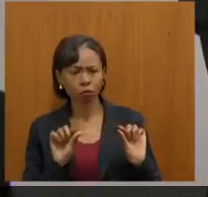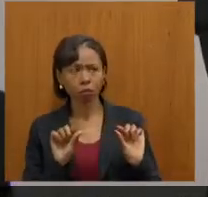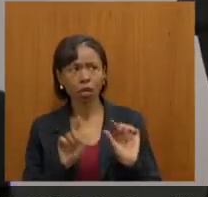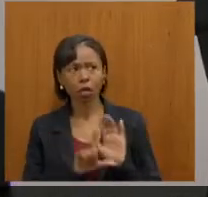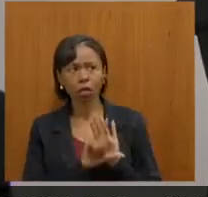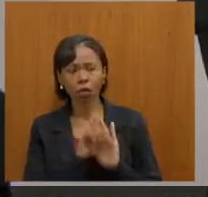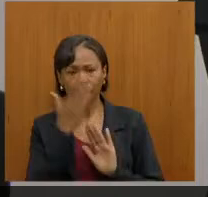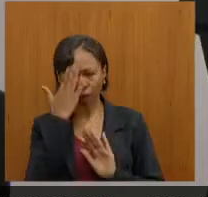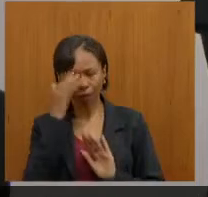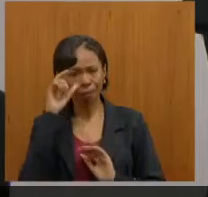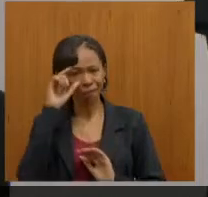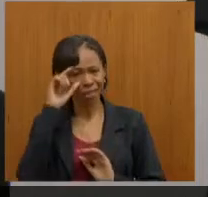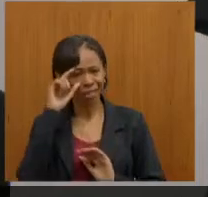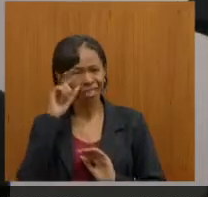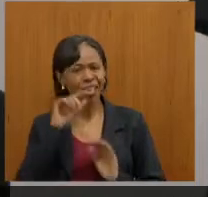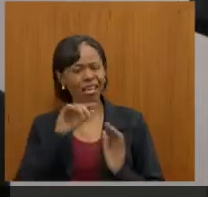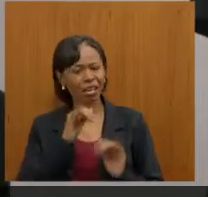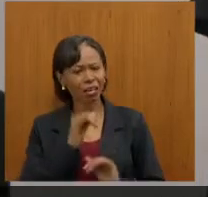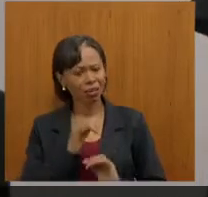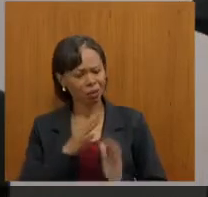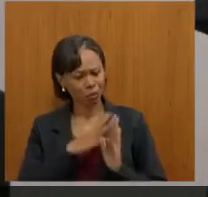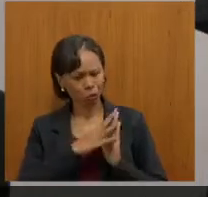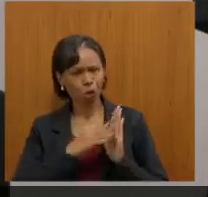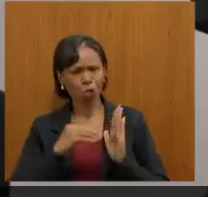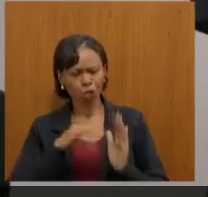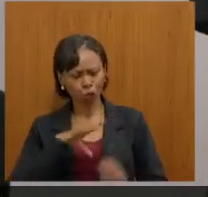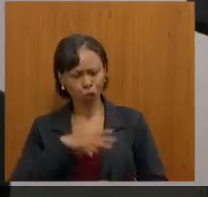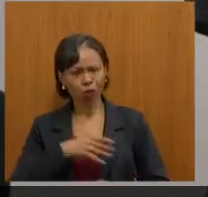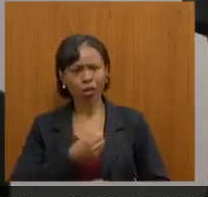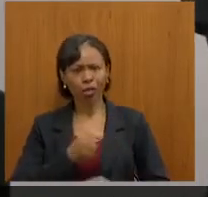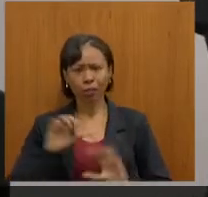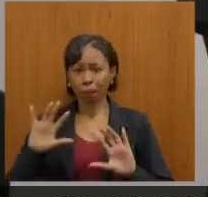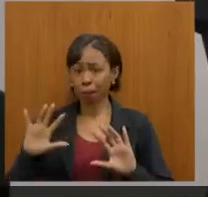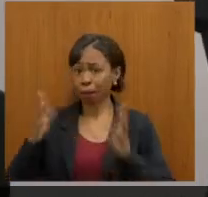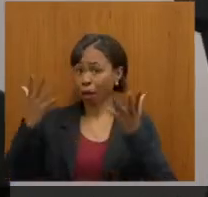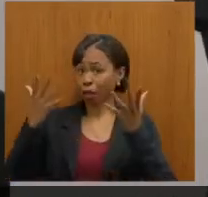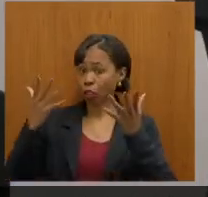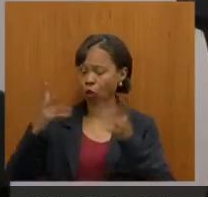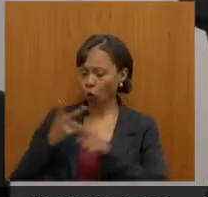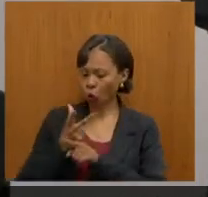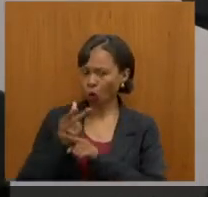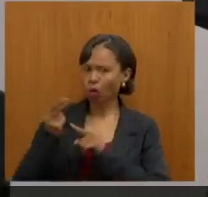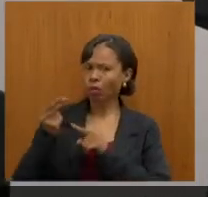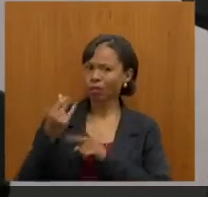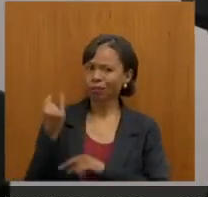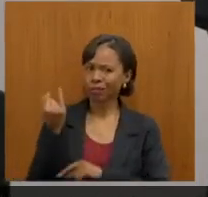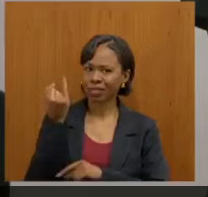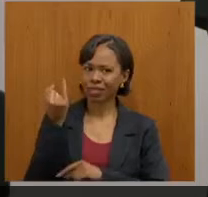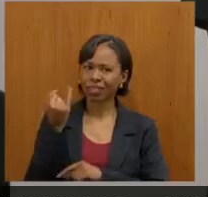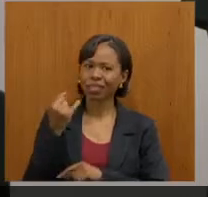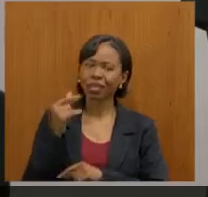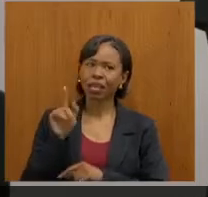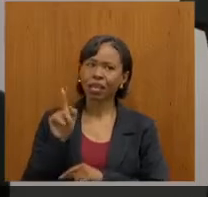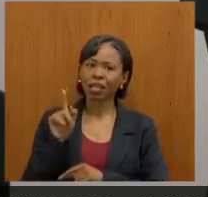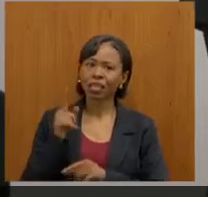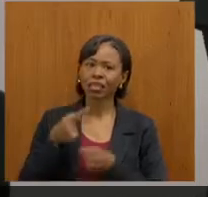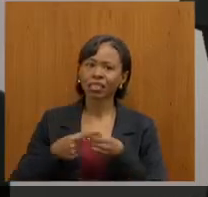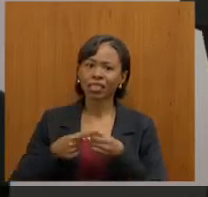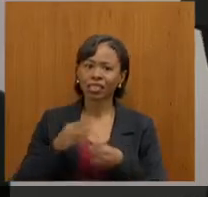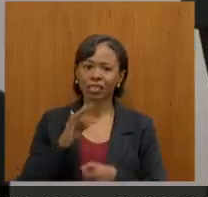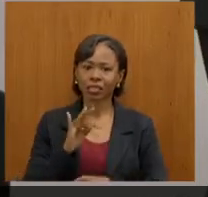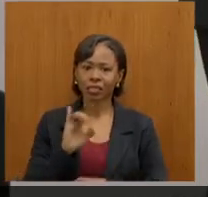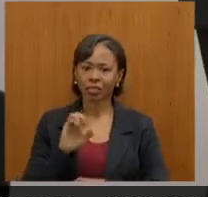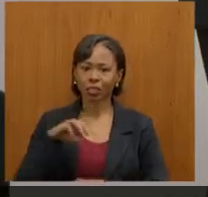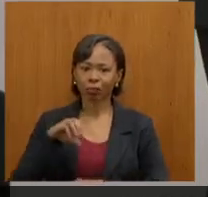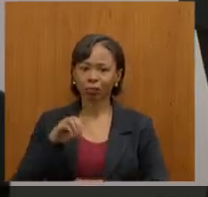coragem e celebrar uma grande conquista importante isso veio essa mensagem que vieram de Timóteo